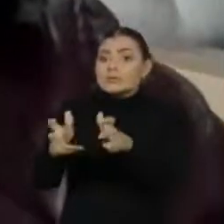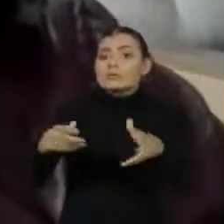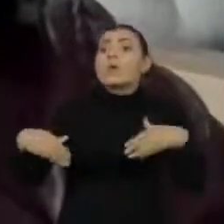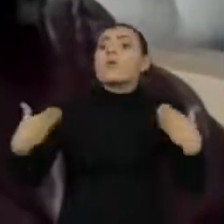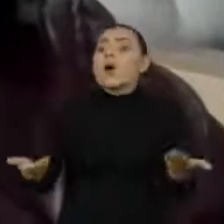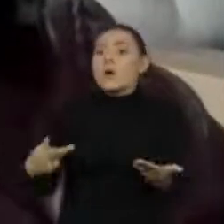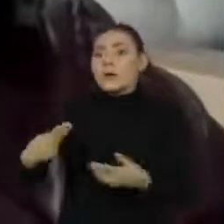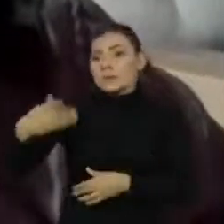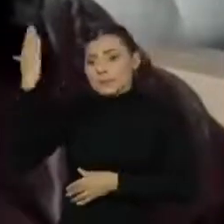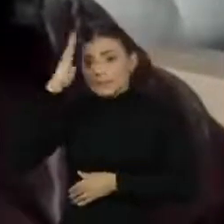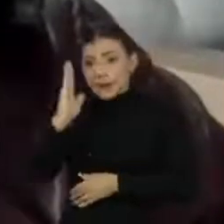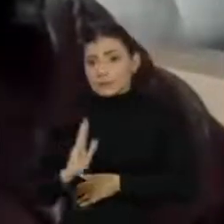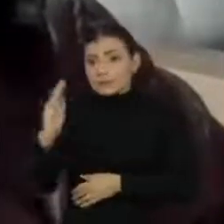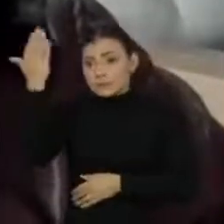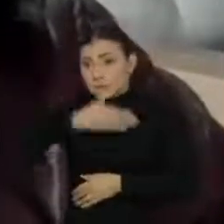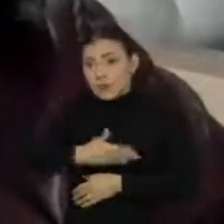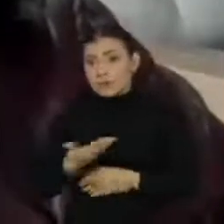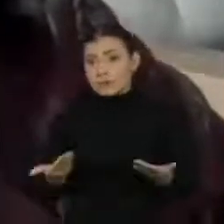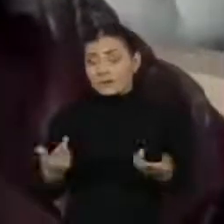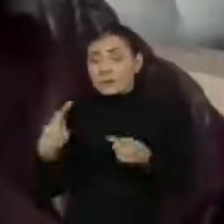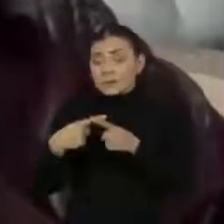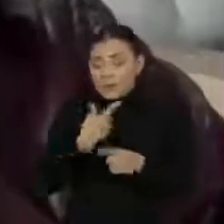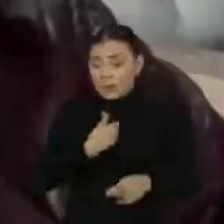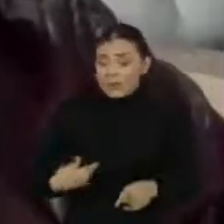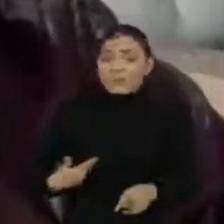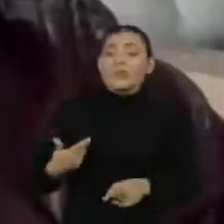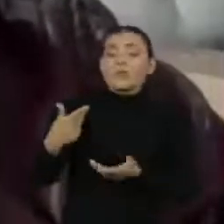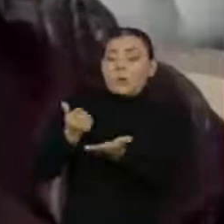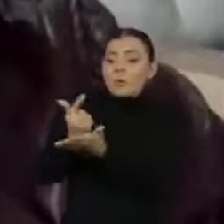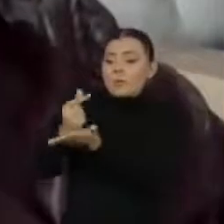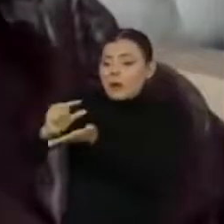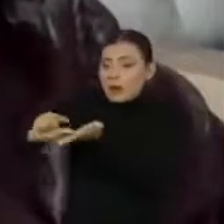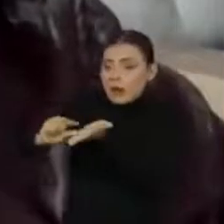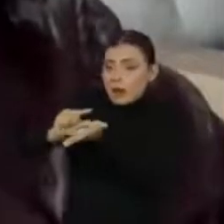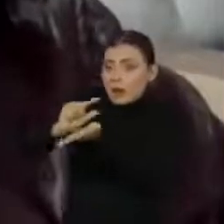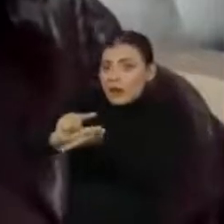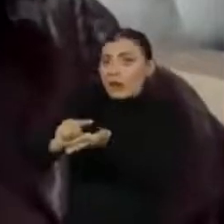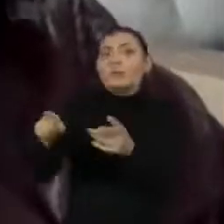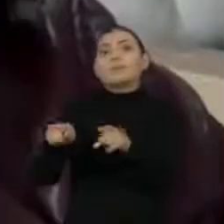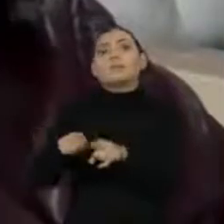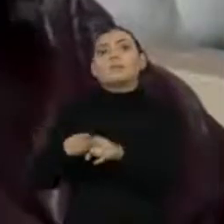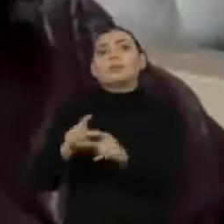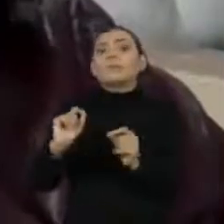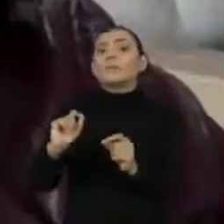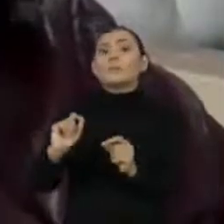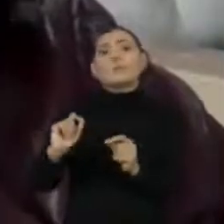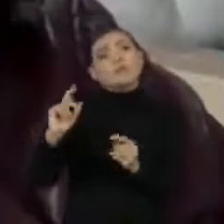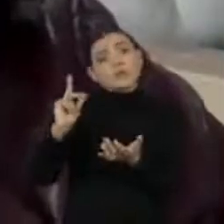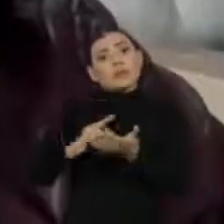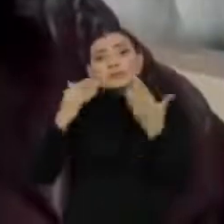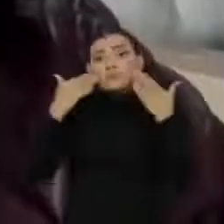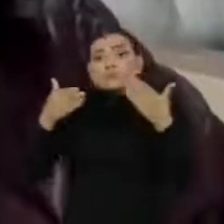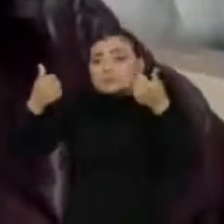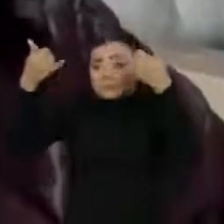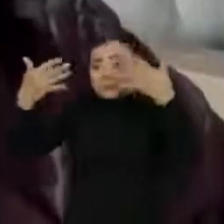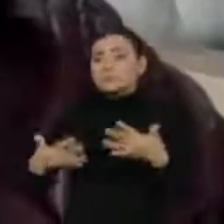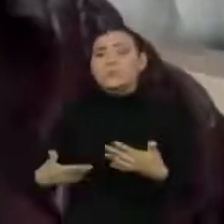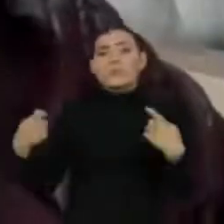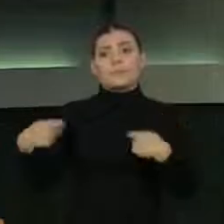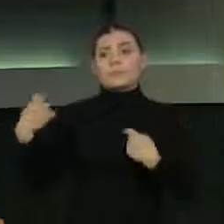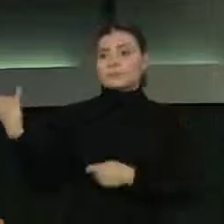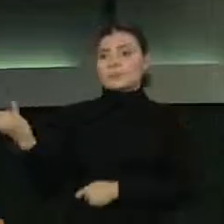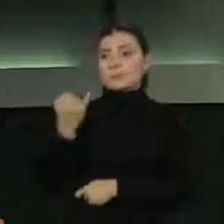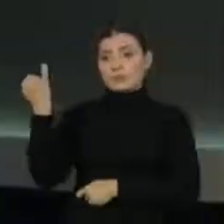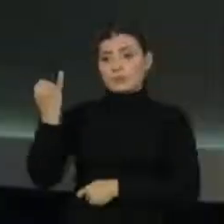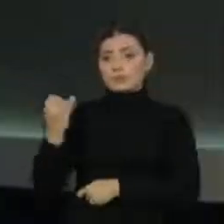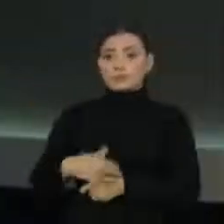no Brasil, sobre as compras realizadas pelo governo, sobre as não compras realizadas pelo governo, né? E o ponto de transparência também é muito